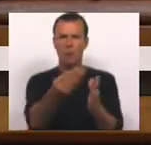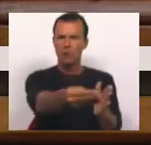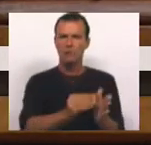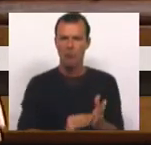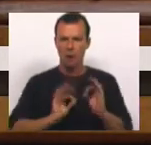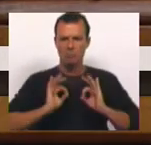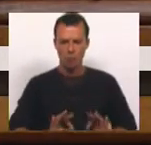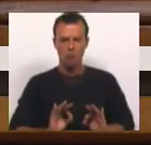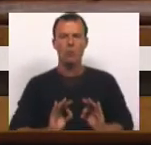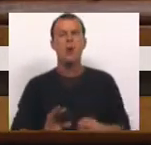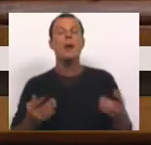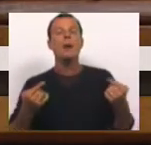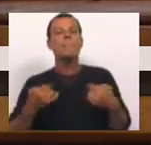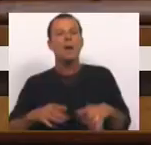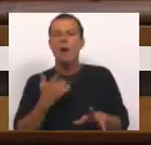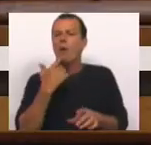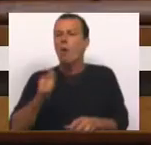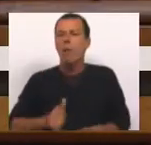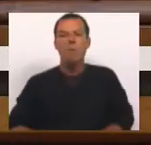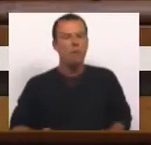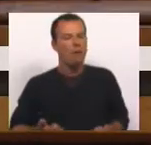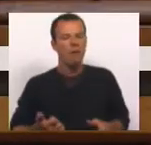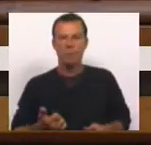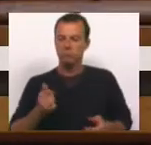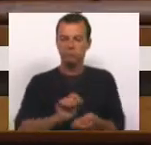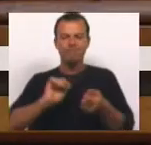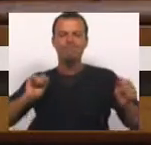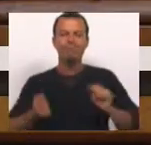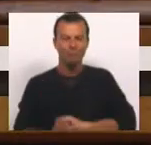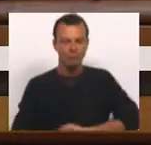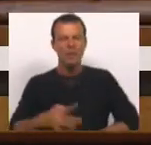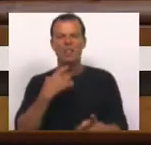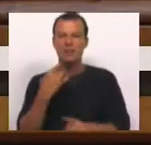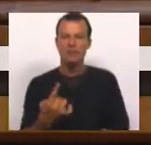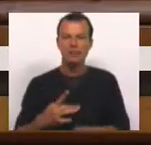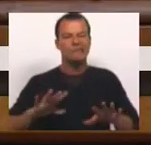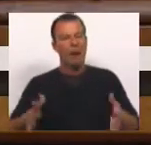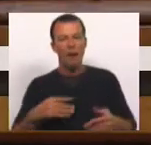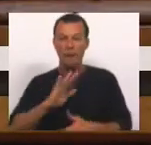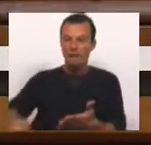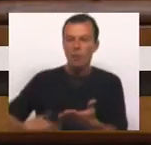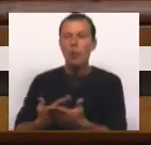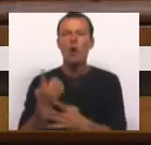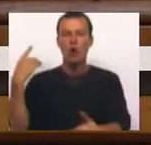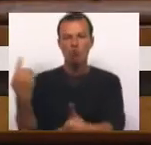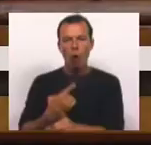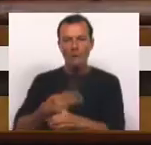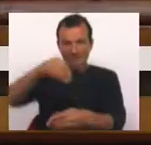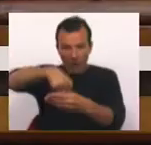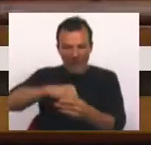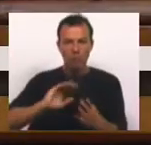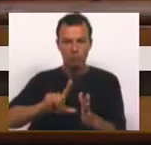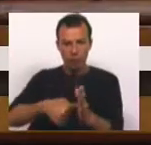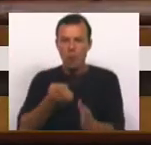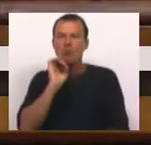debate e não pode ser subvertido na sua leitura para se dizer que se propõem coisas que não constam do projeto. É